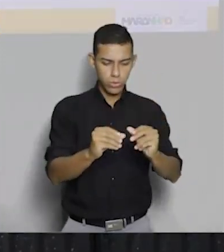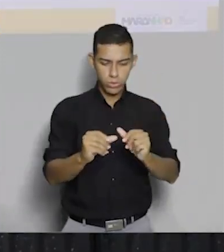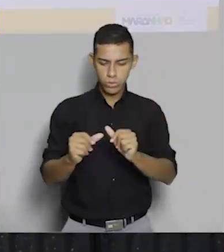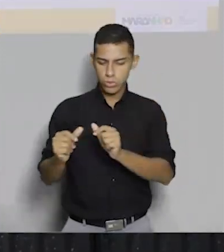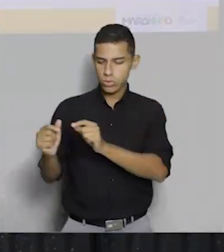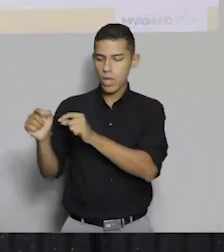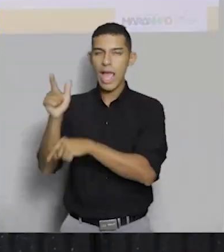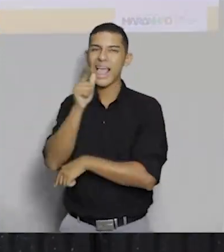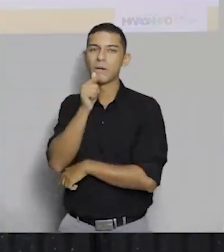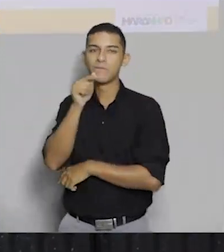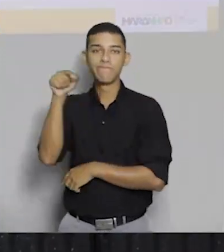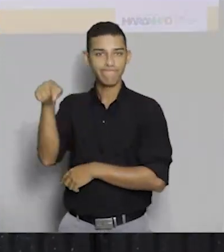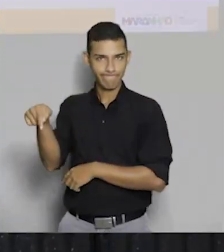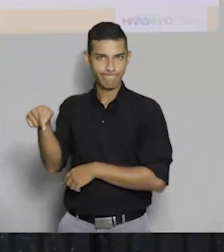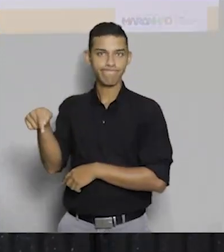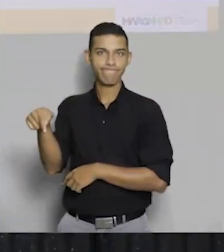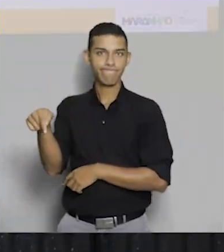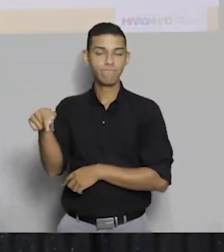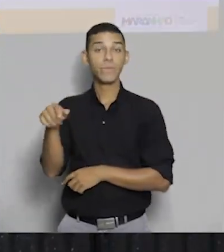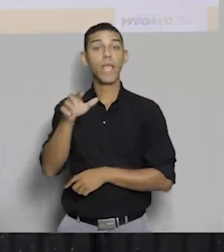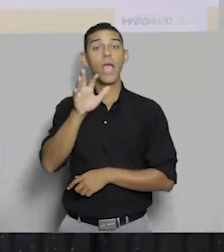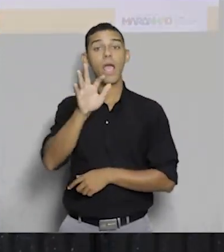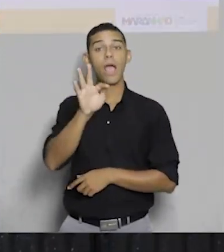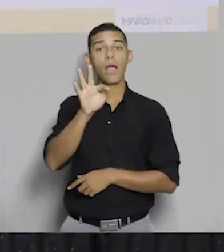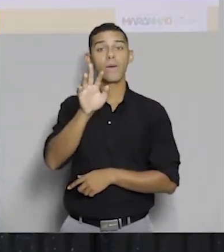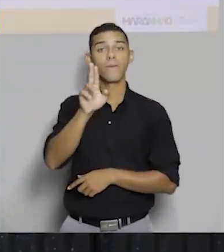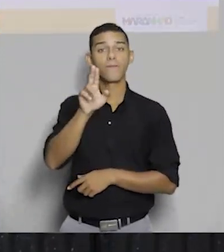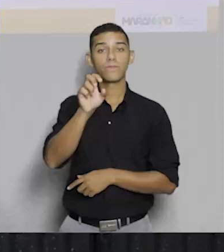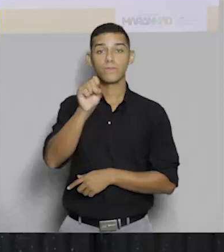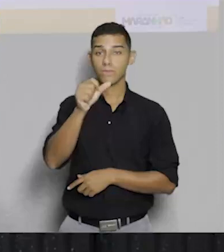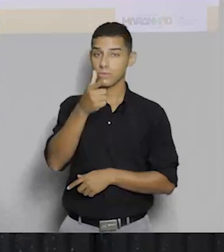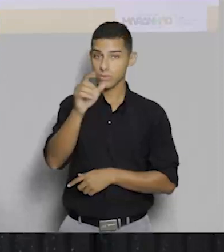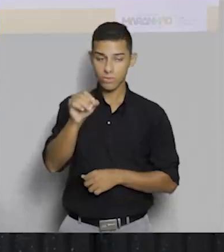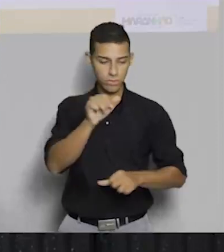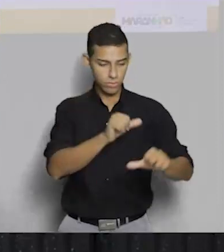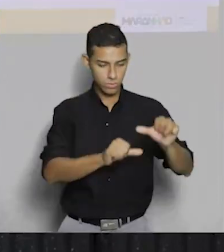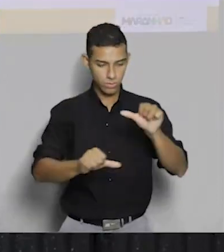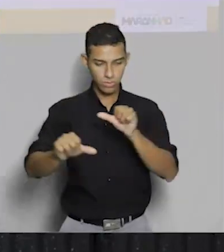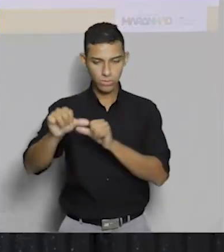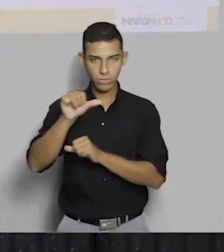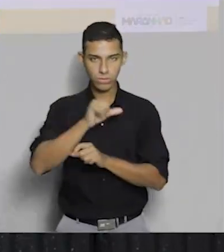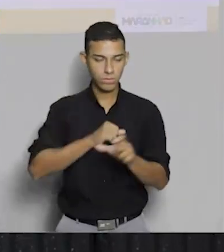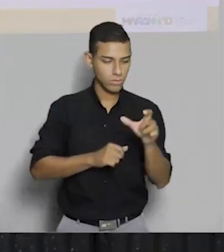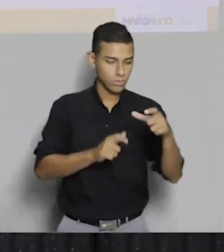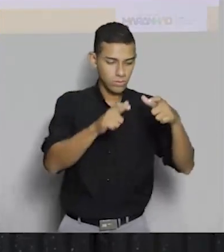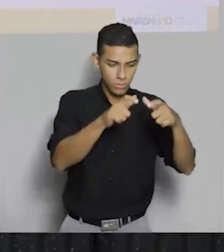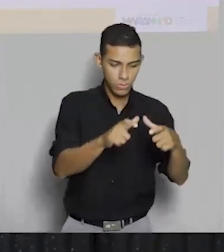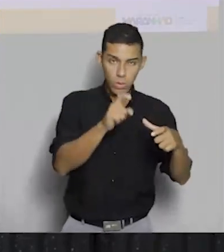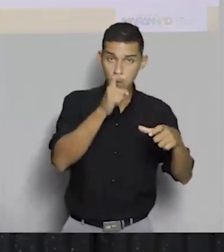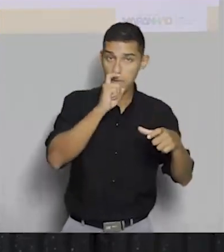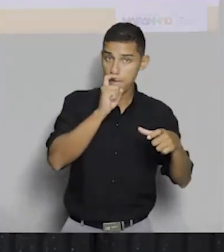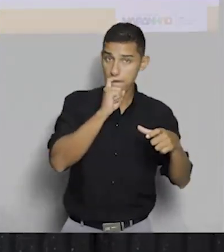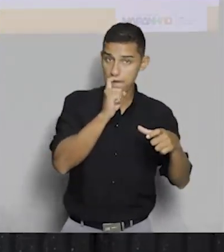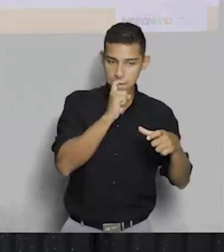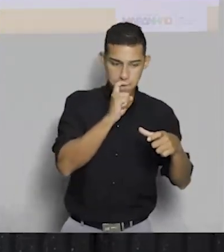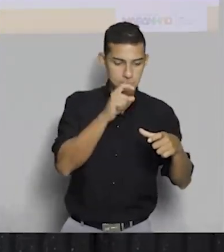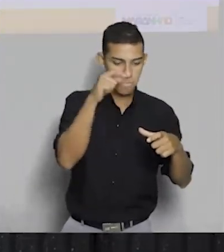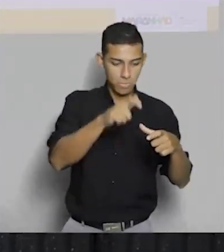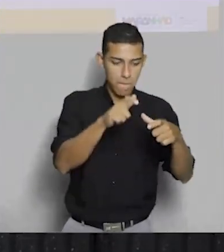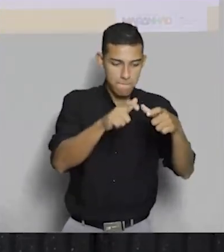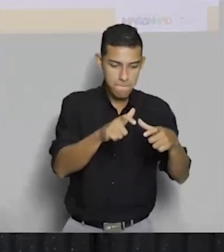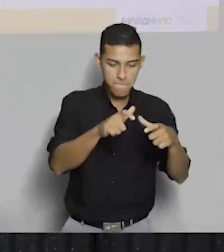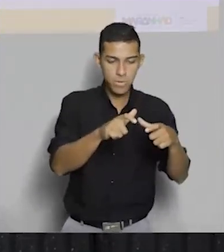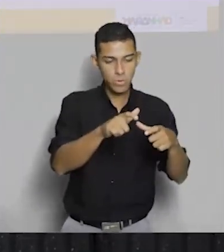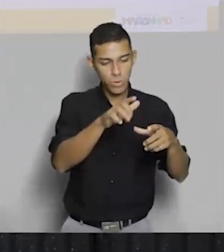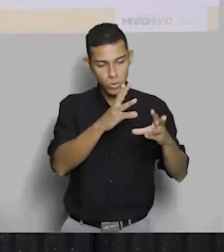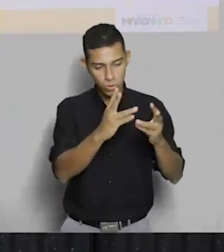gente diz que aconteceu a fusão, isto é, a água que estava sólida passou para o